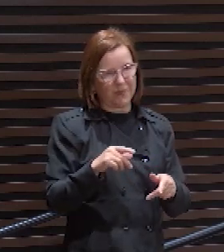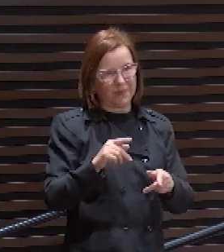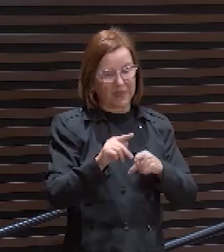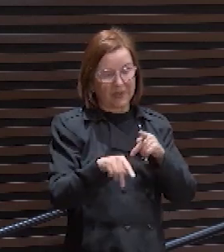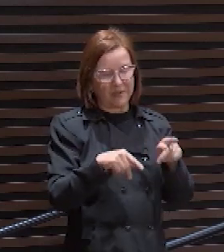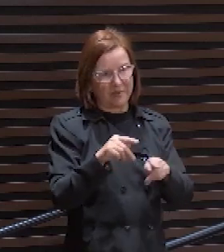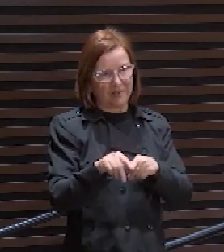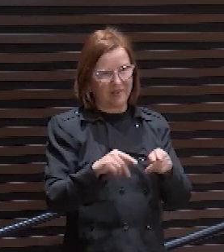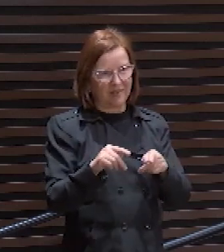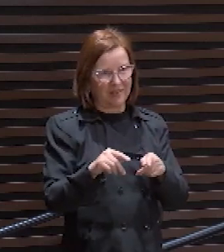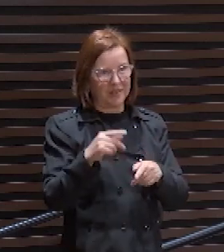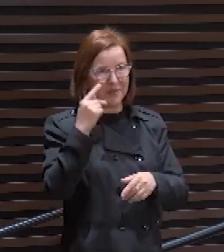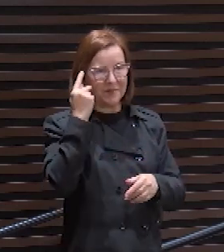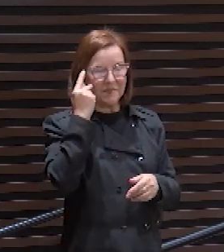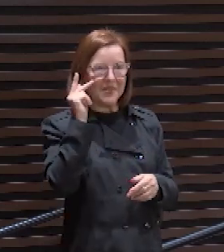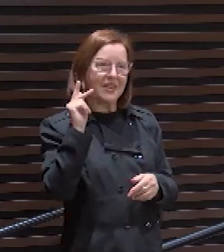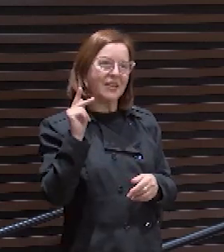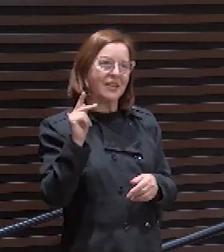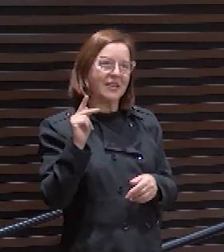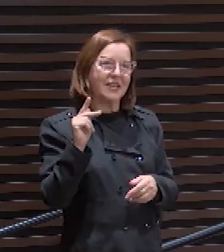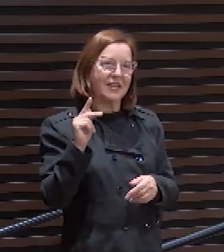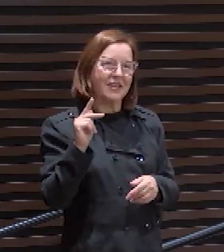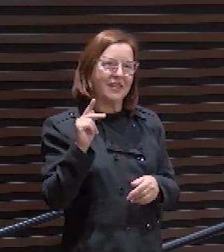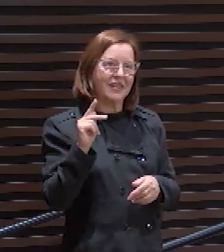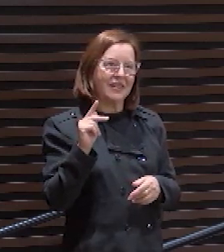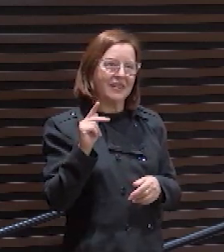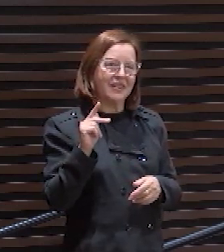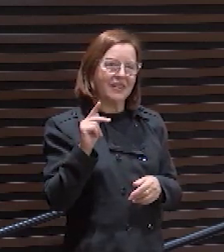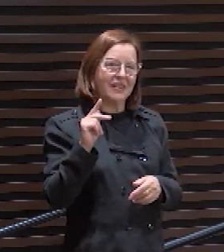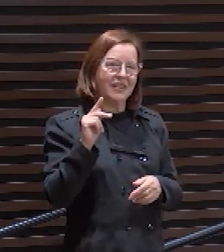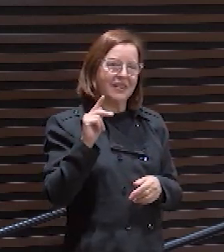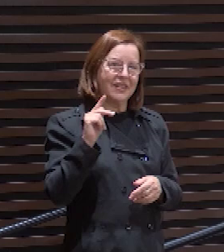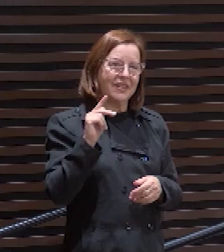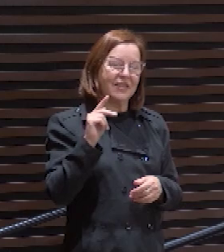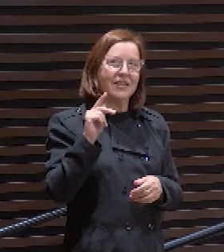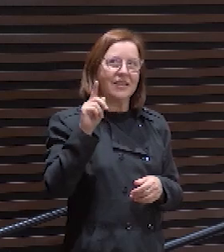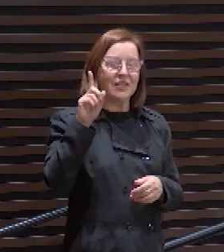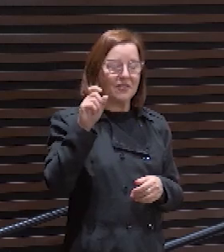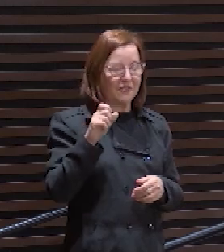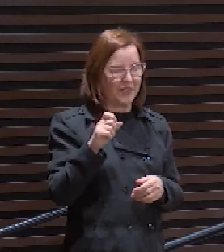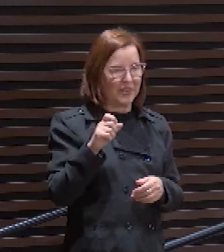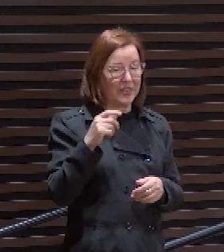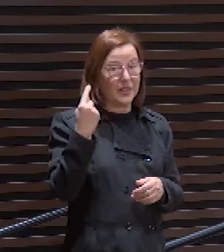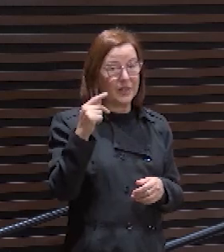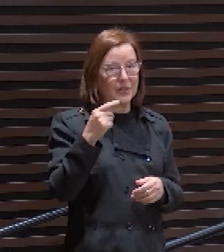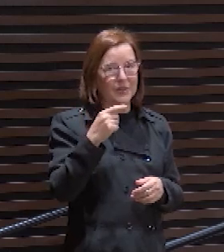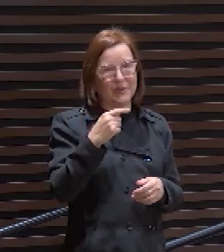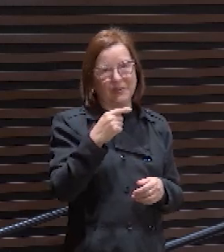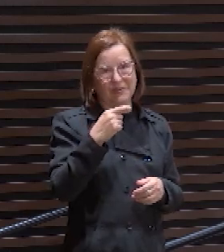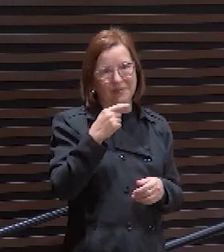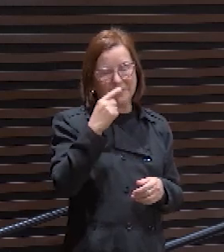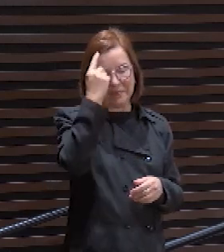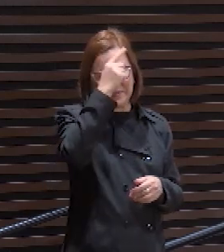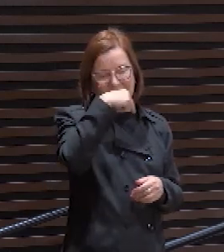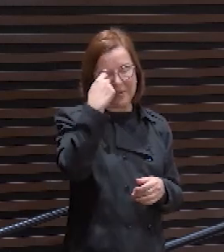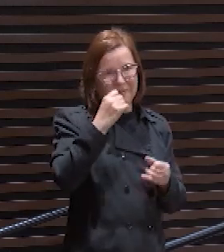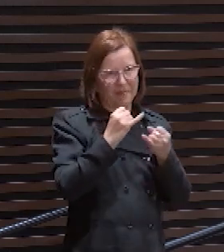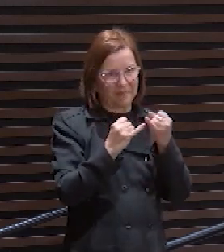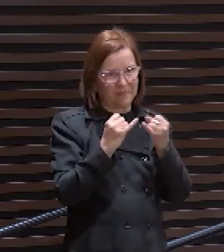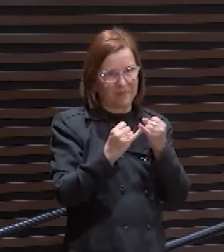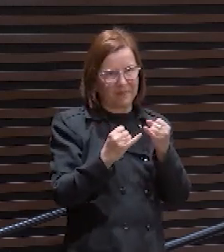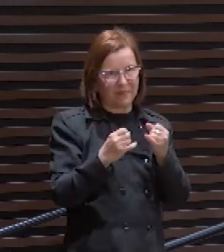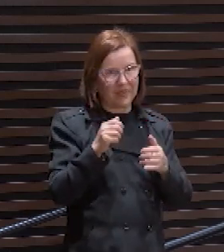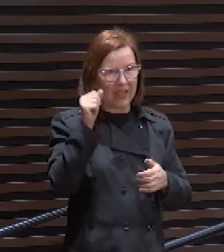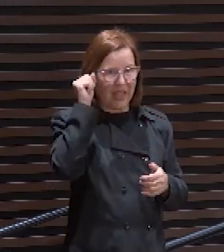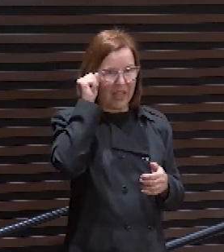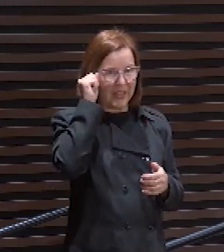humanos, para que fossem a sua imagem conforme a sua semelhança, Adão e Eva. assim os criou. Os colocou num